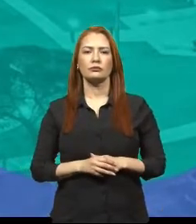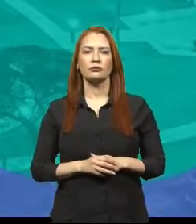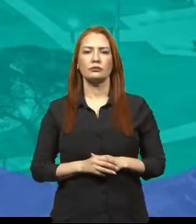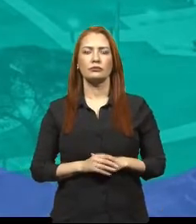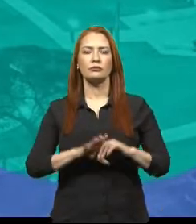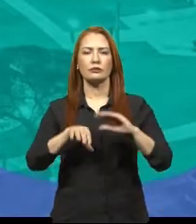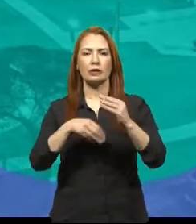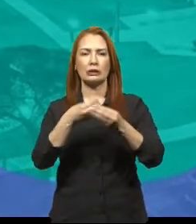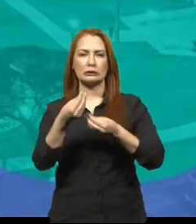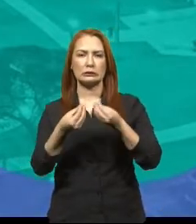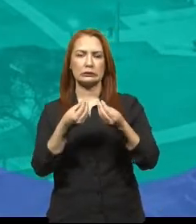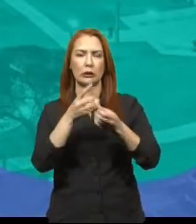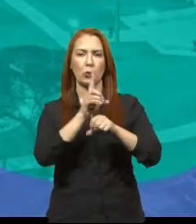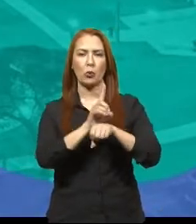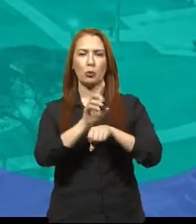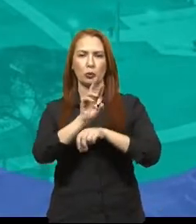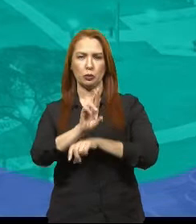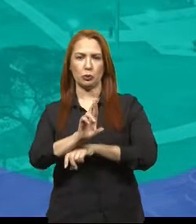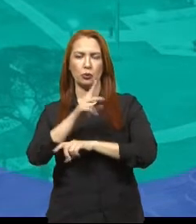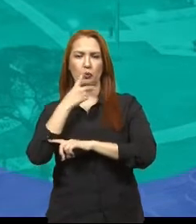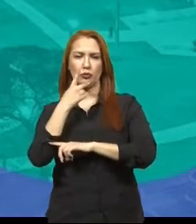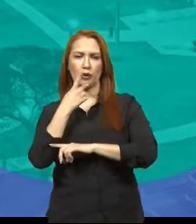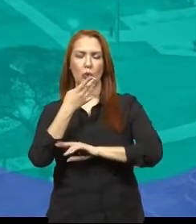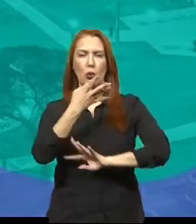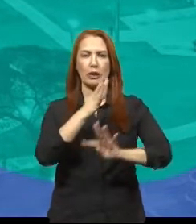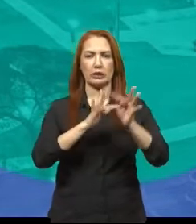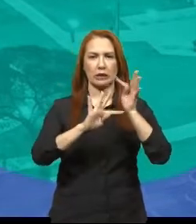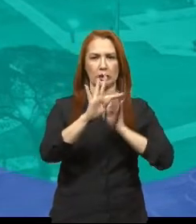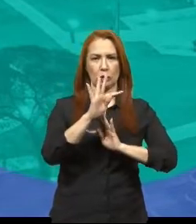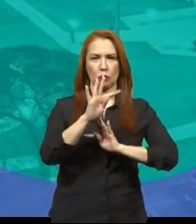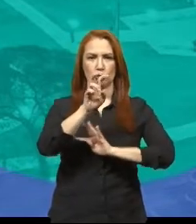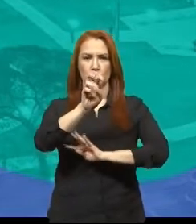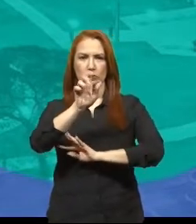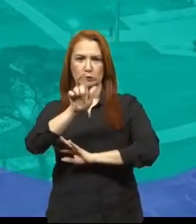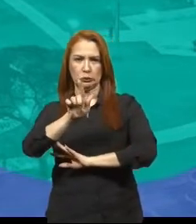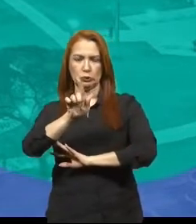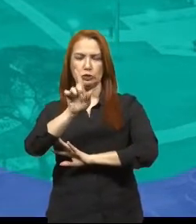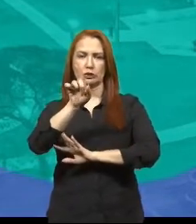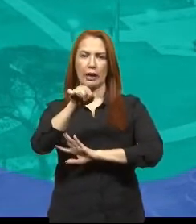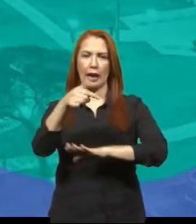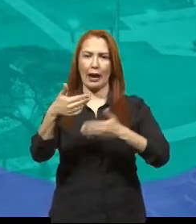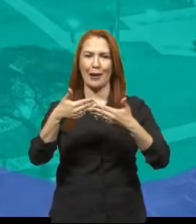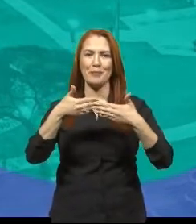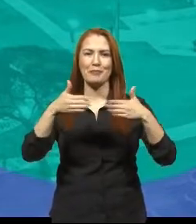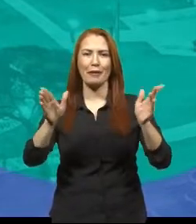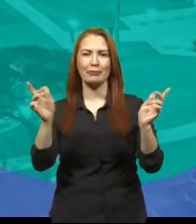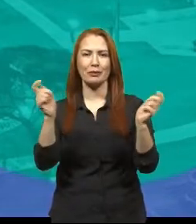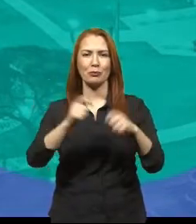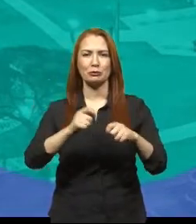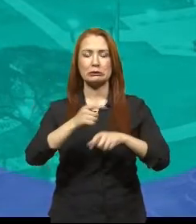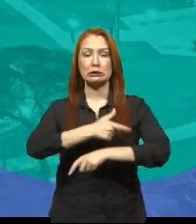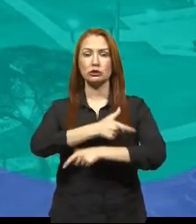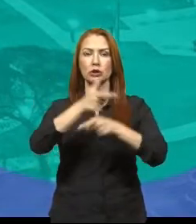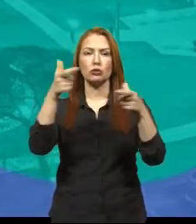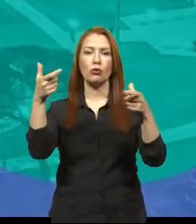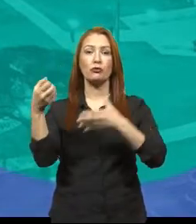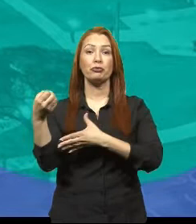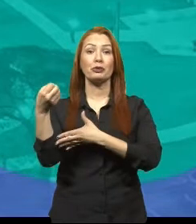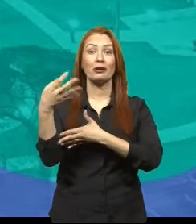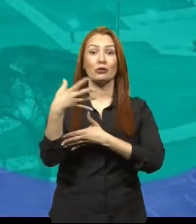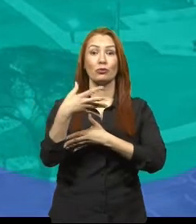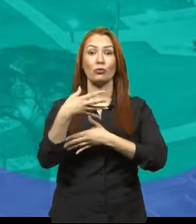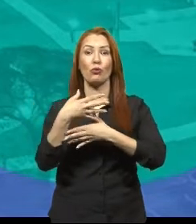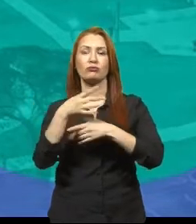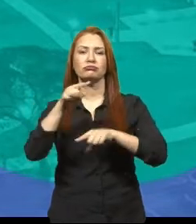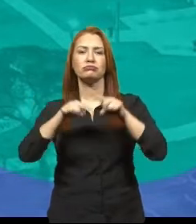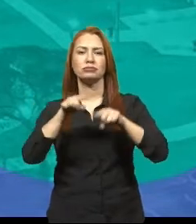Dr. Gontijo falou, a tecnologia 5G, ela abre uma possibilidade enorme para novas aplicações